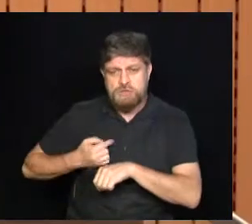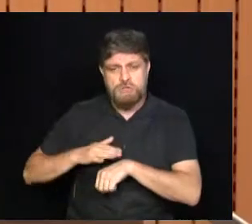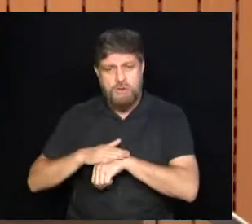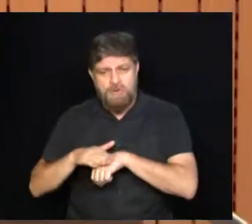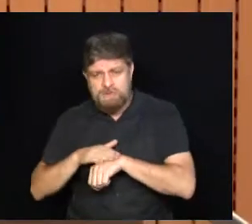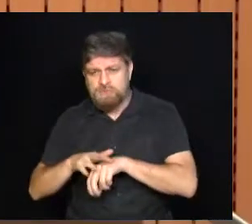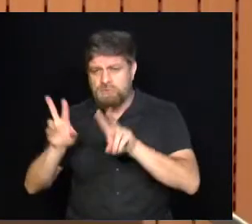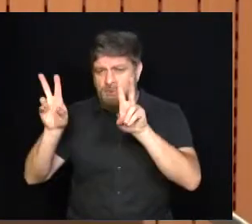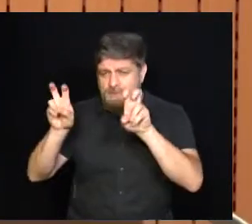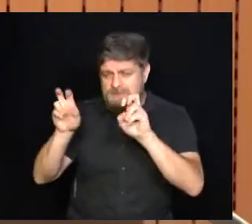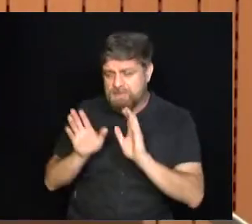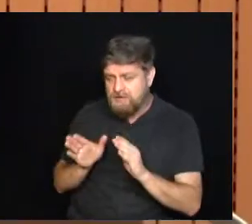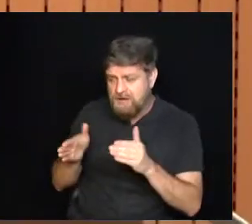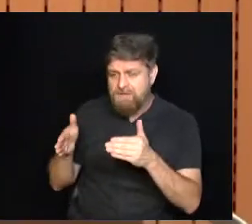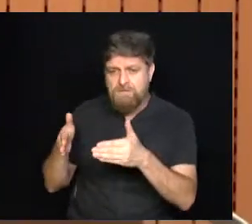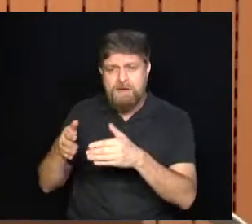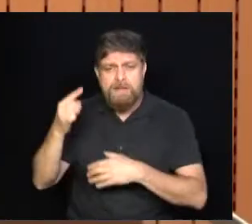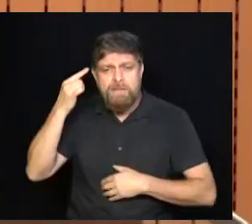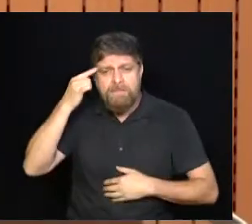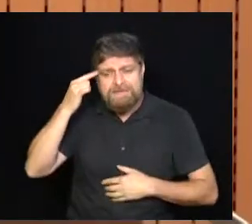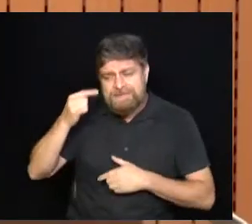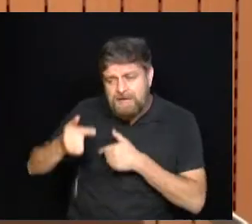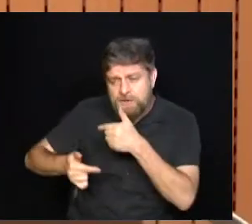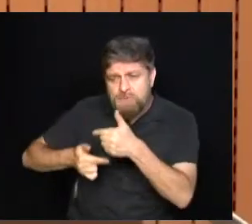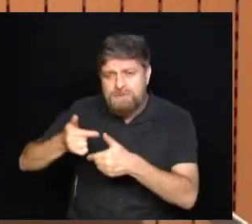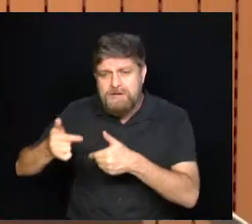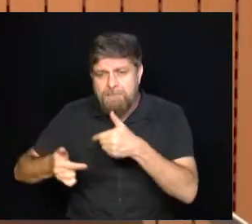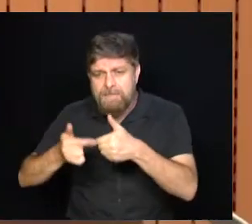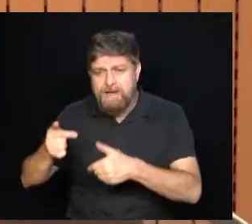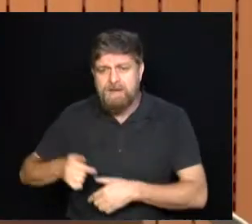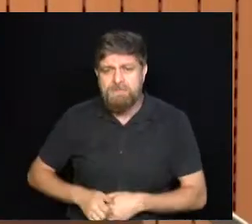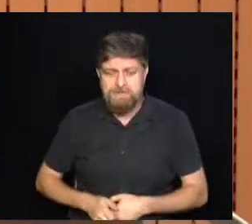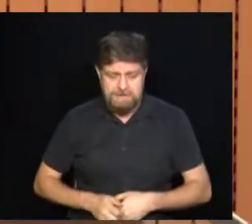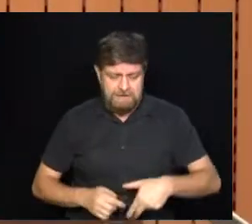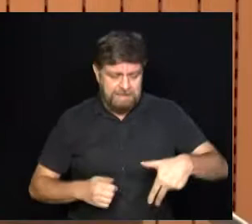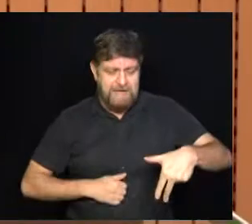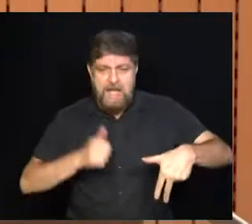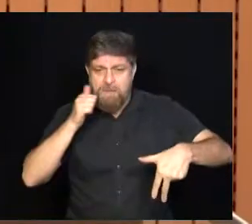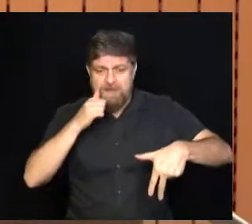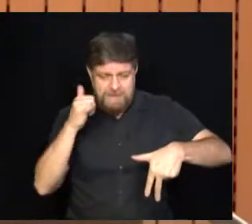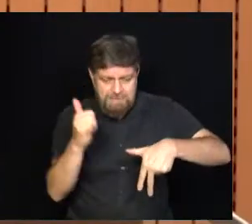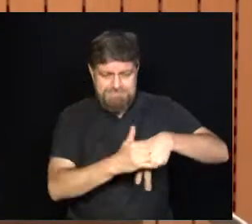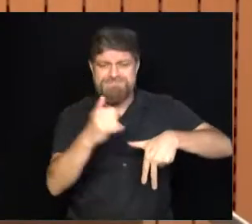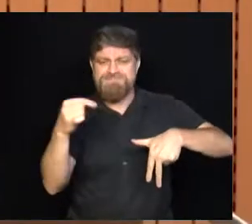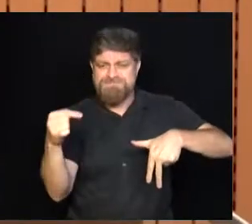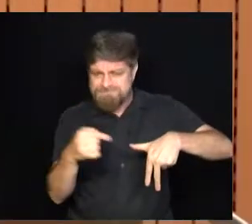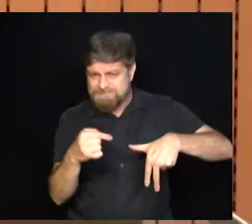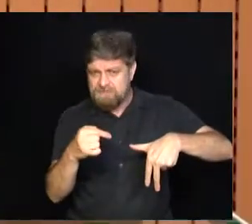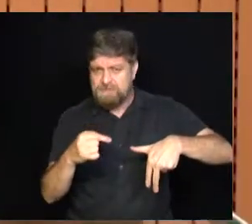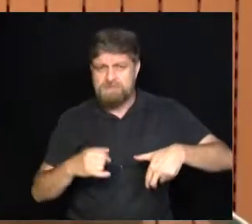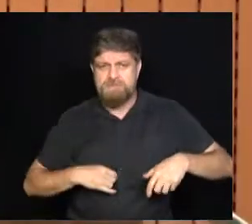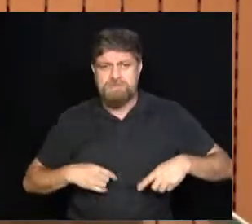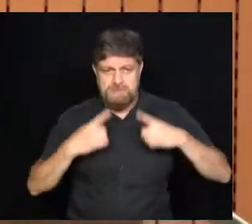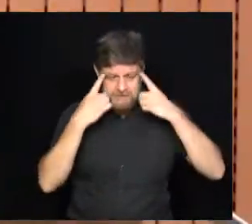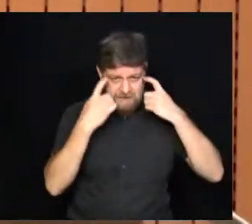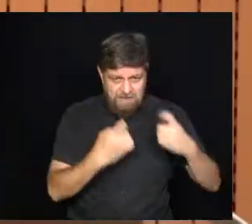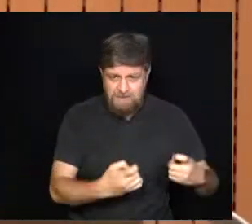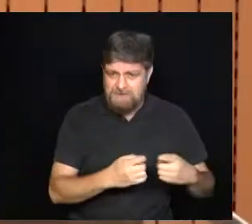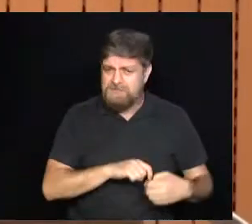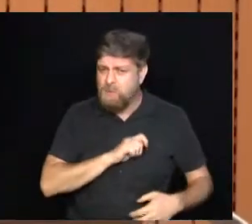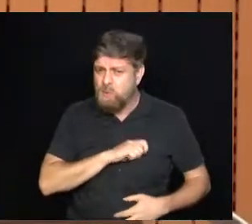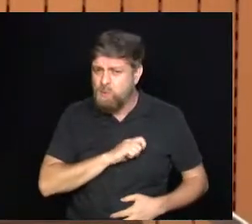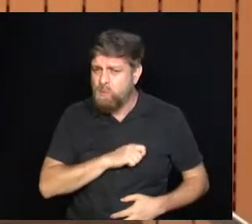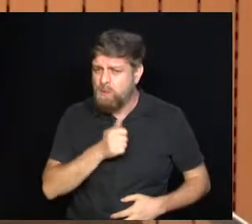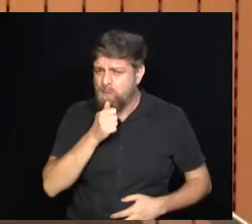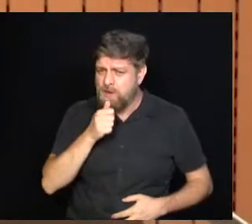mês dedicado a trabalhar essas questões da violência, que, infelizmente, é uma realidade cruel ainda, apesar